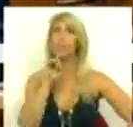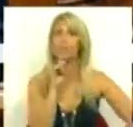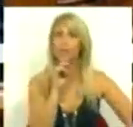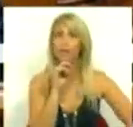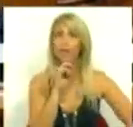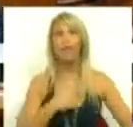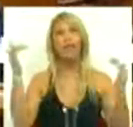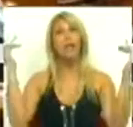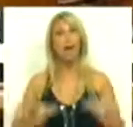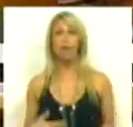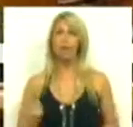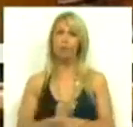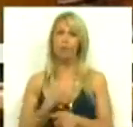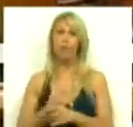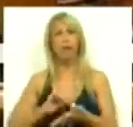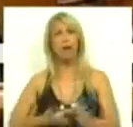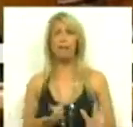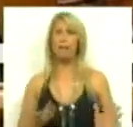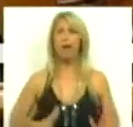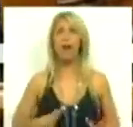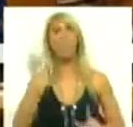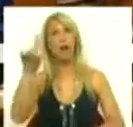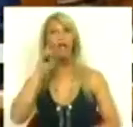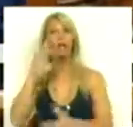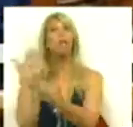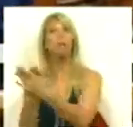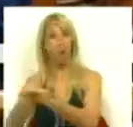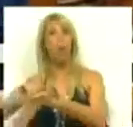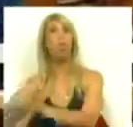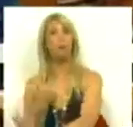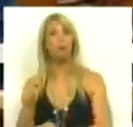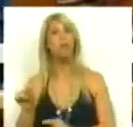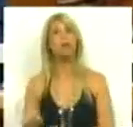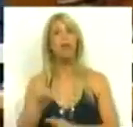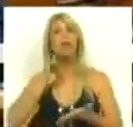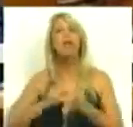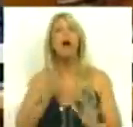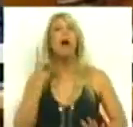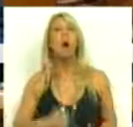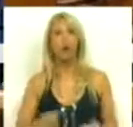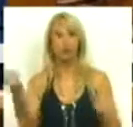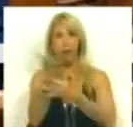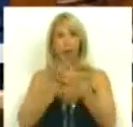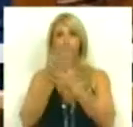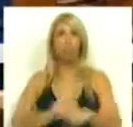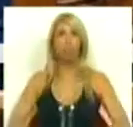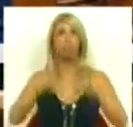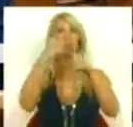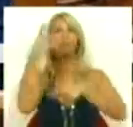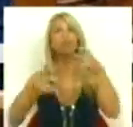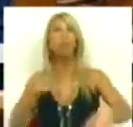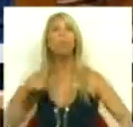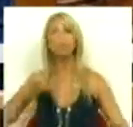que reduzam o acessório e garantam o fundamental. Essencial é que a economia cresça, que os portugueses mais frágeis